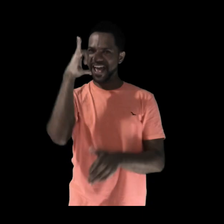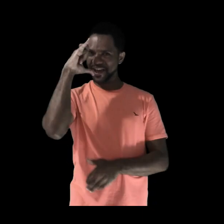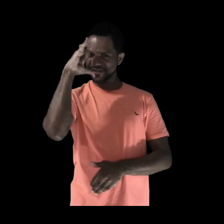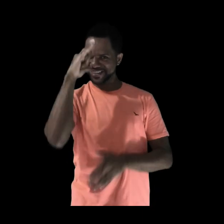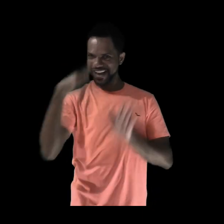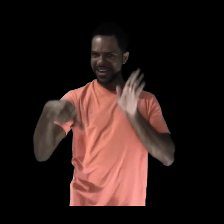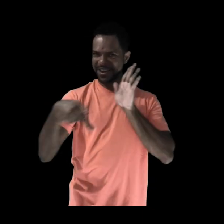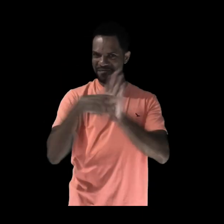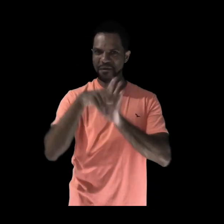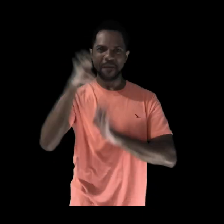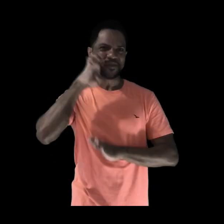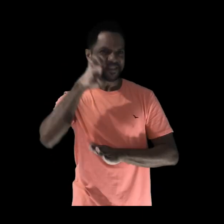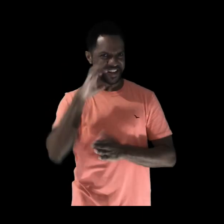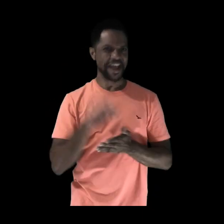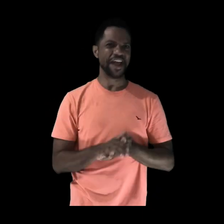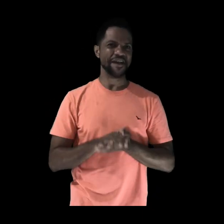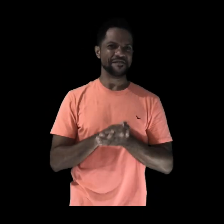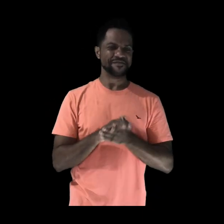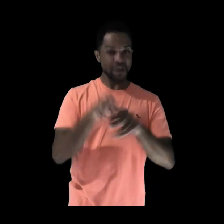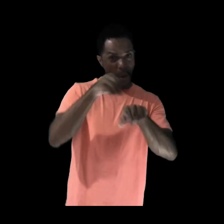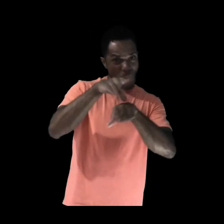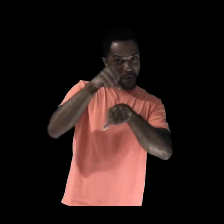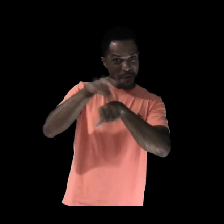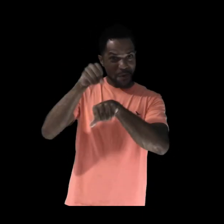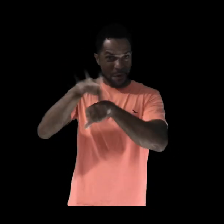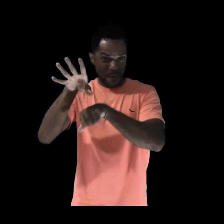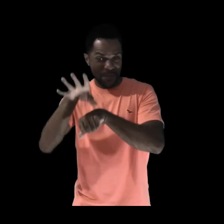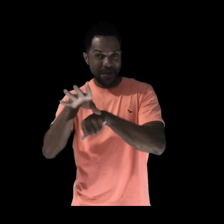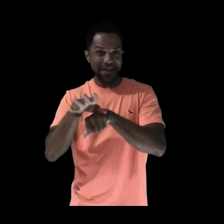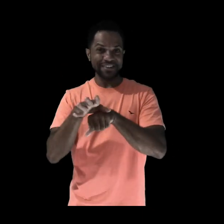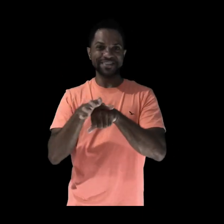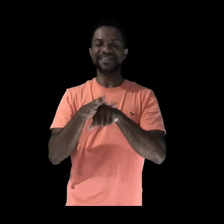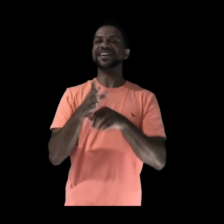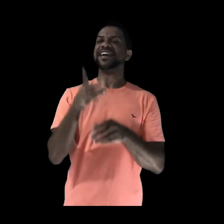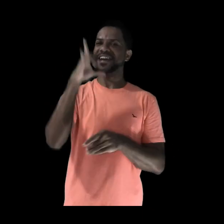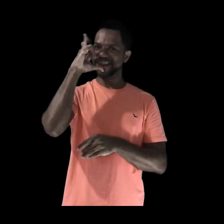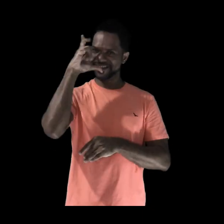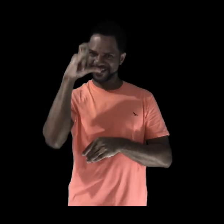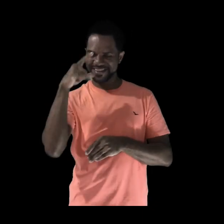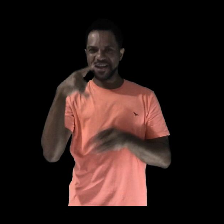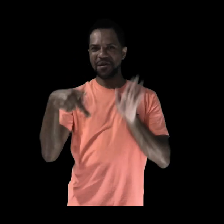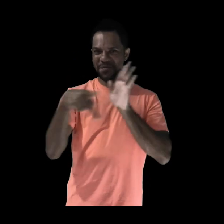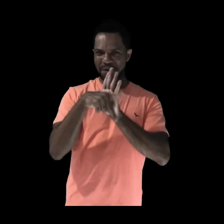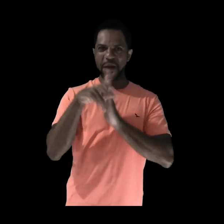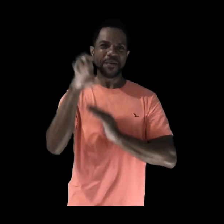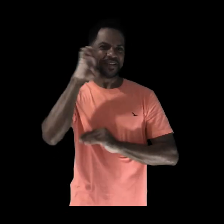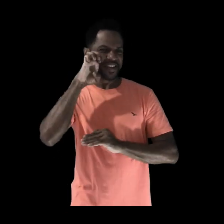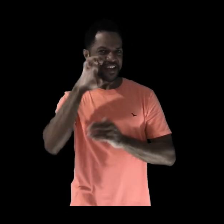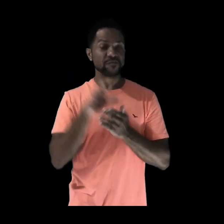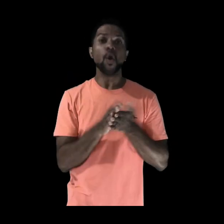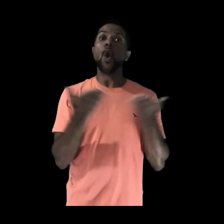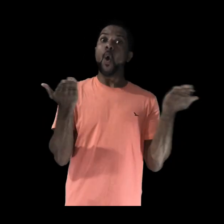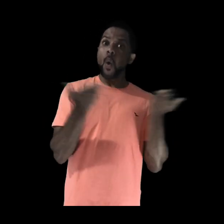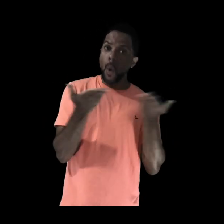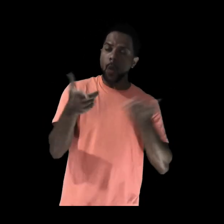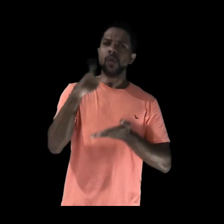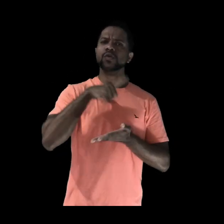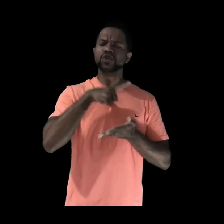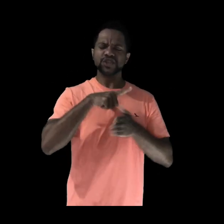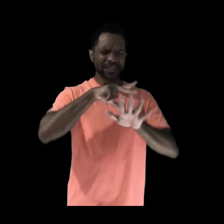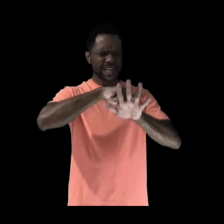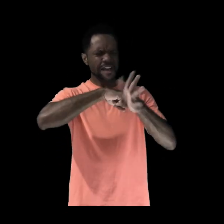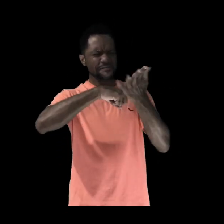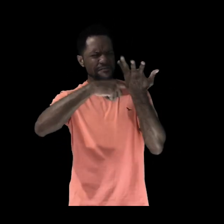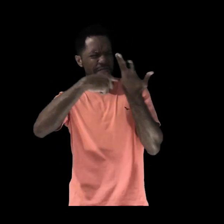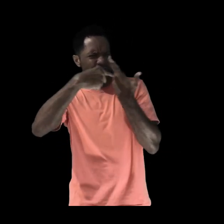já deixa lá o seguir, compartilha as postagens dele. Participem das formações. Hoje em dia a gente tem vários professores